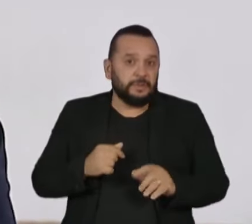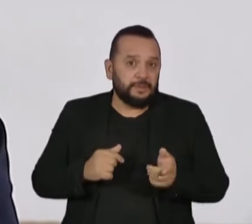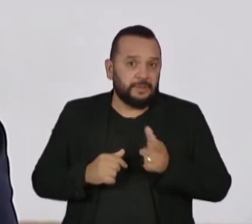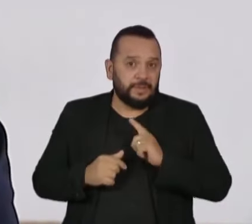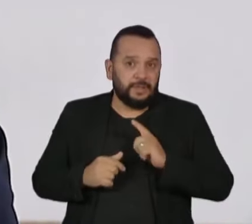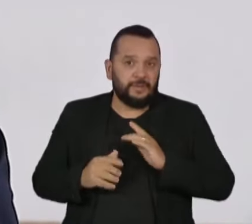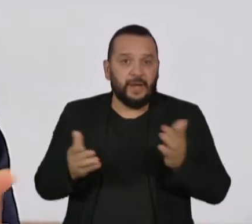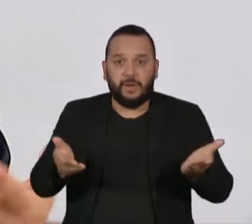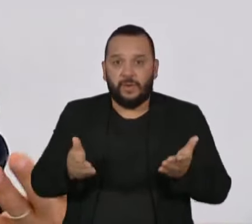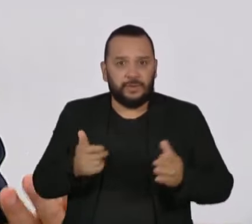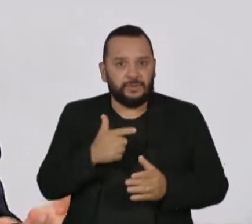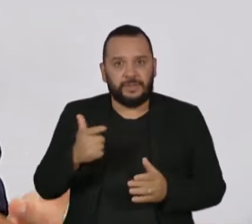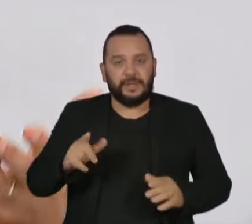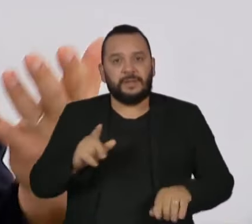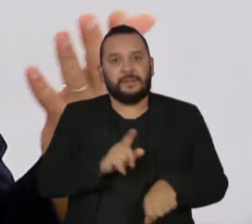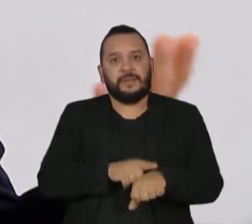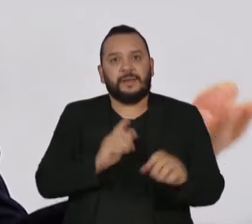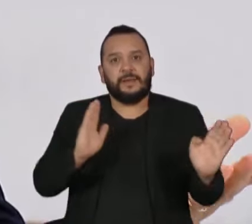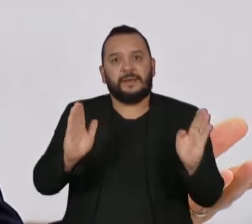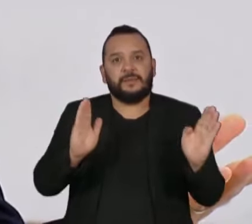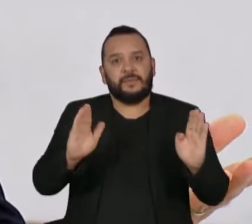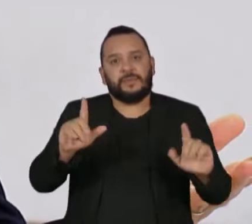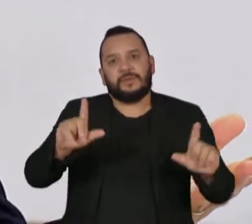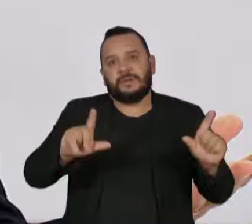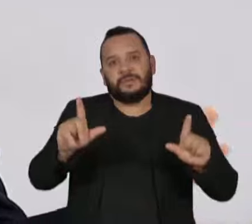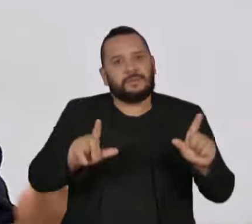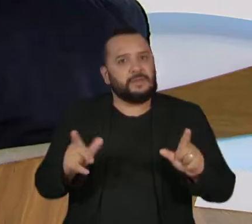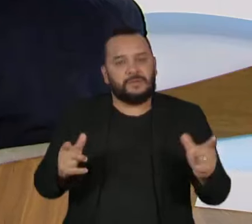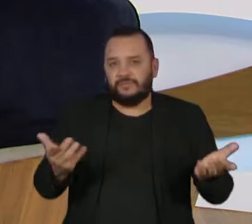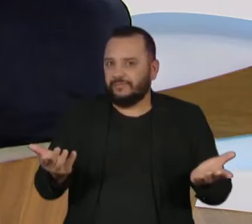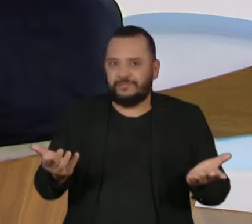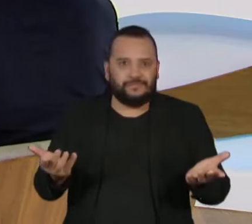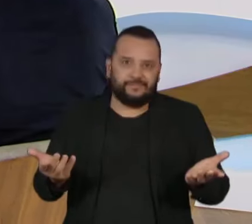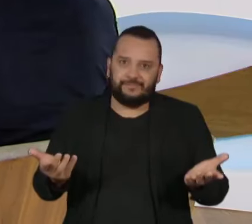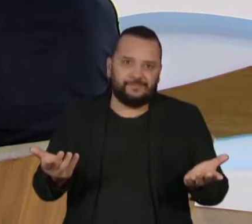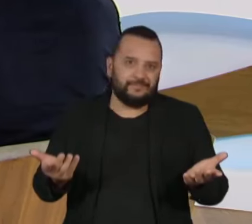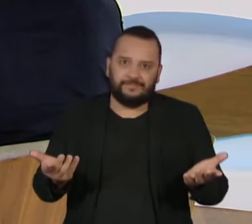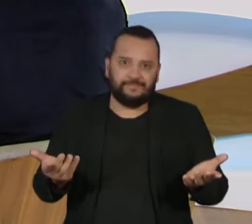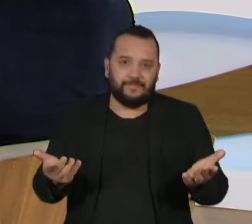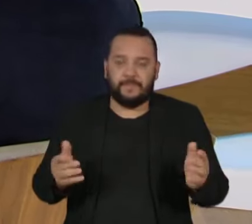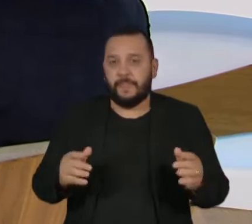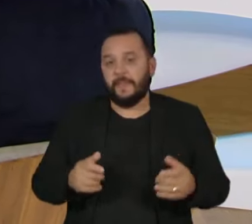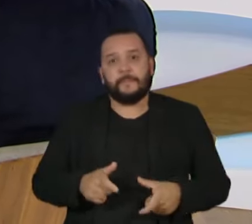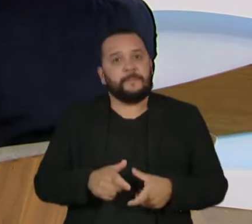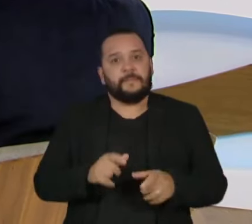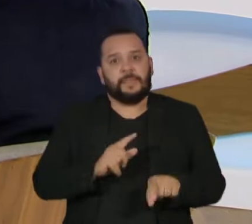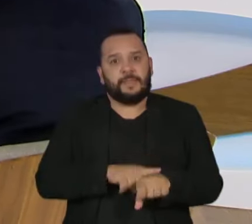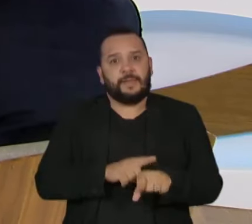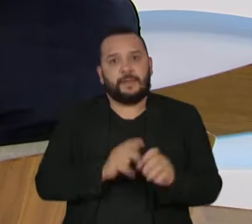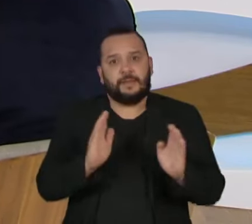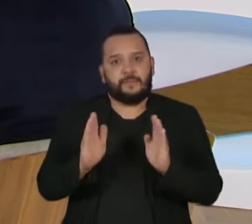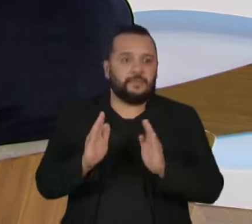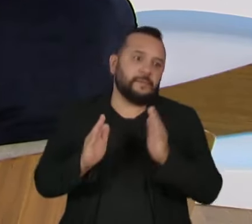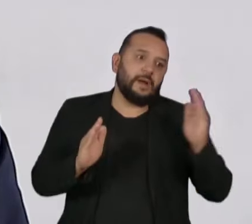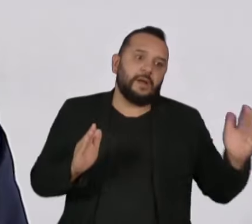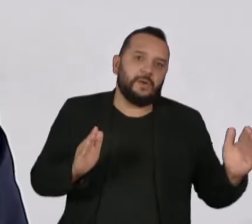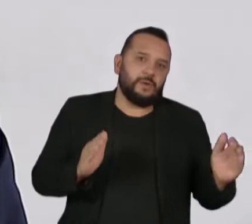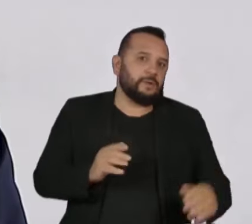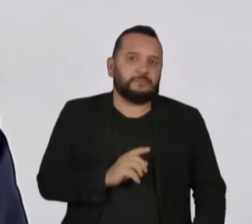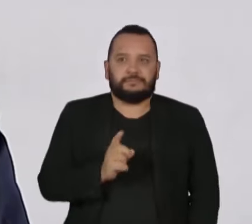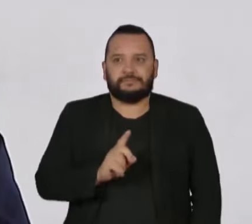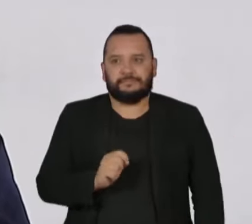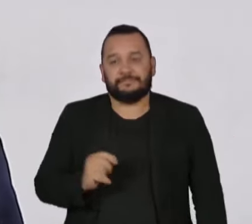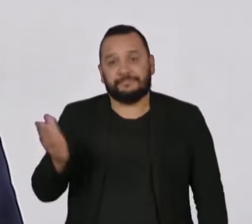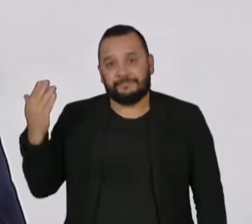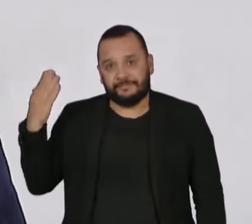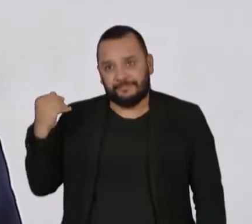terá um tempo de televisão desproporcional agora no segundo turno a Coligação de Ricardo Nunes